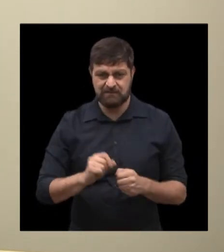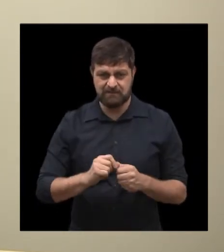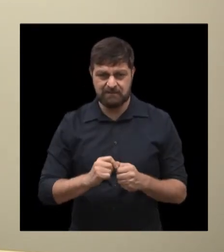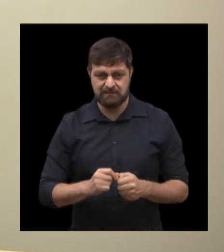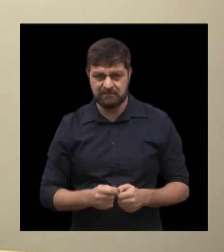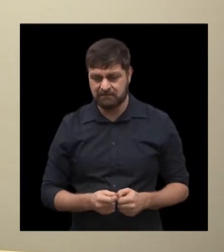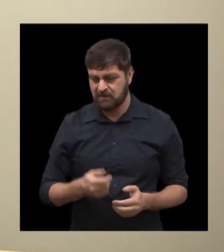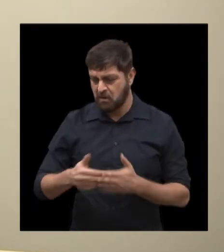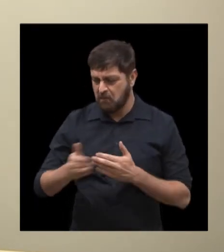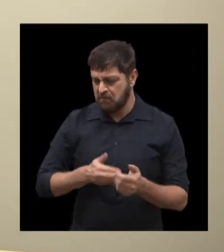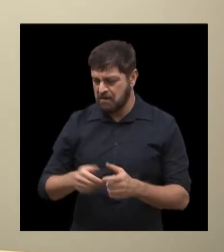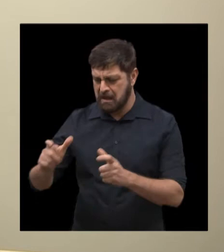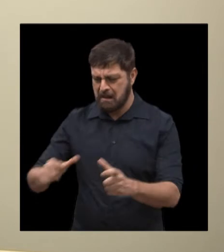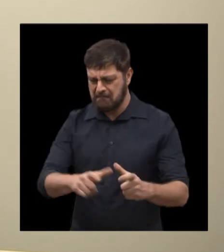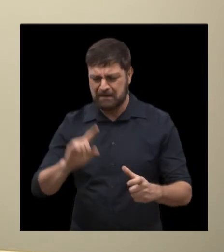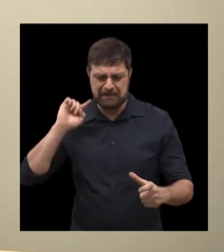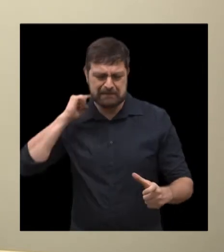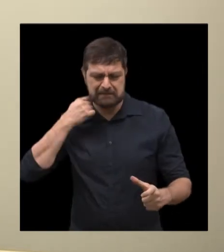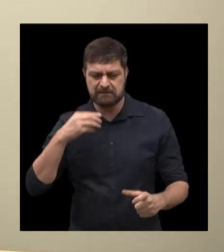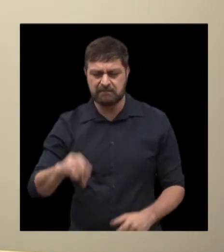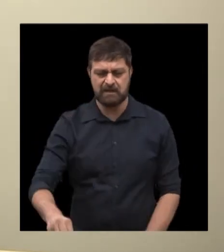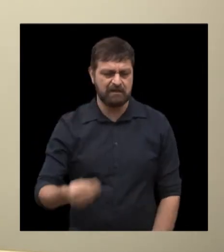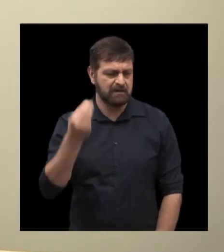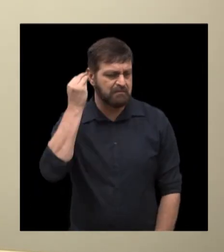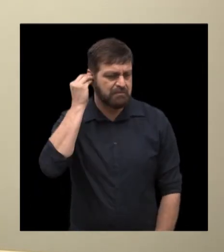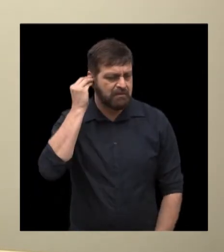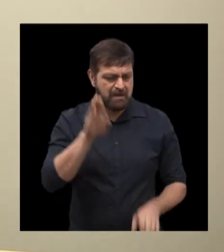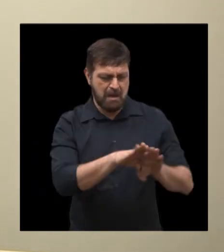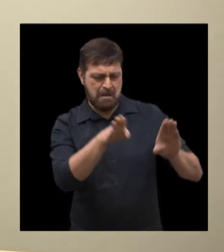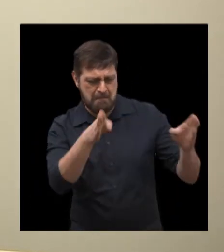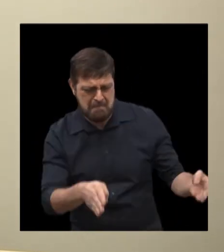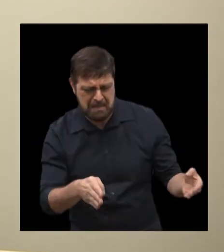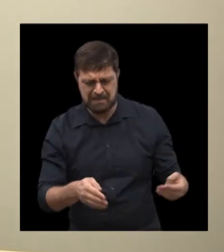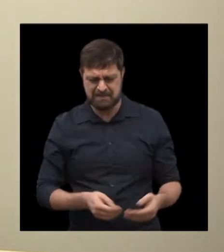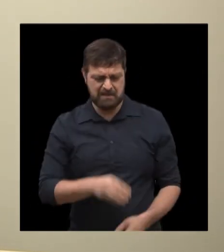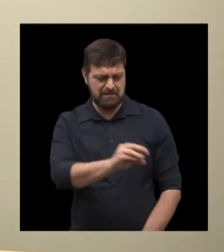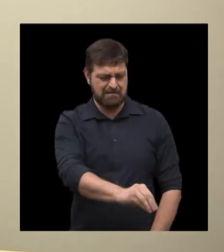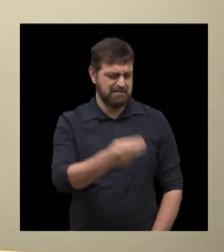muito lugar sujo. Verdade. E muitas vezes leva um meio de